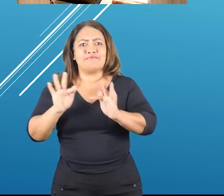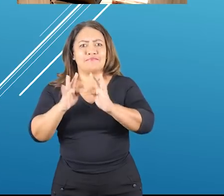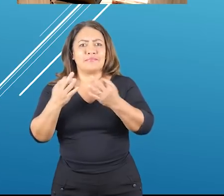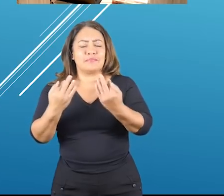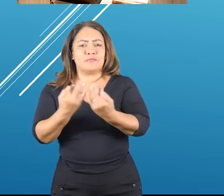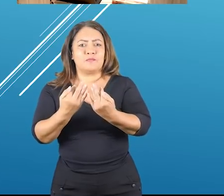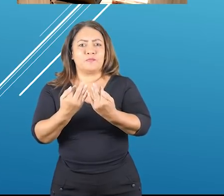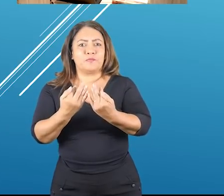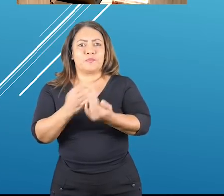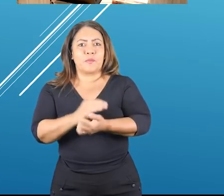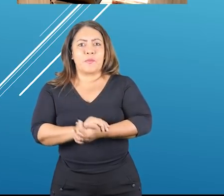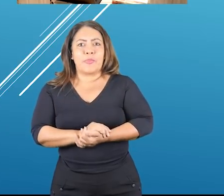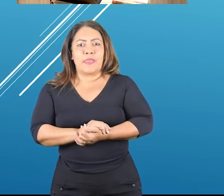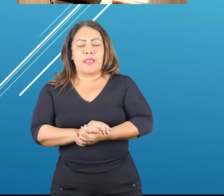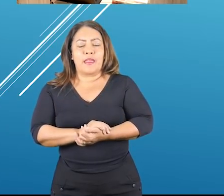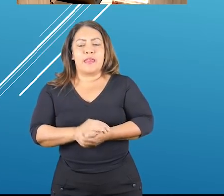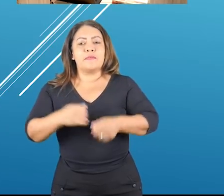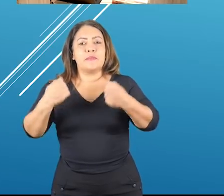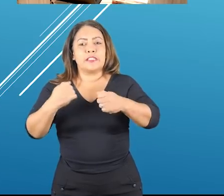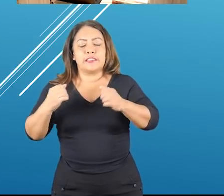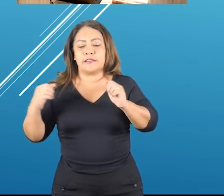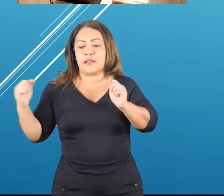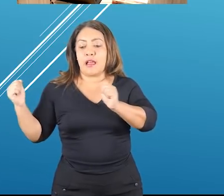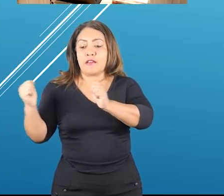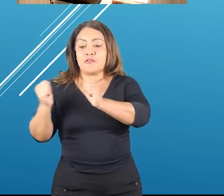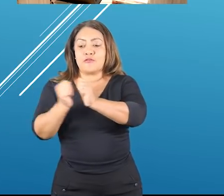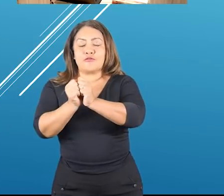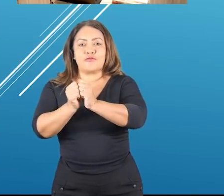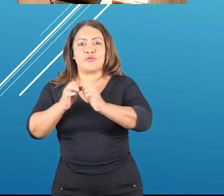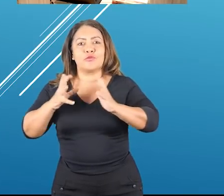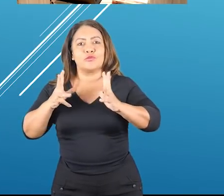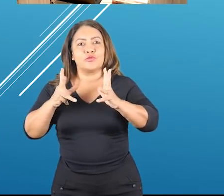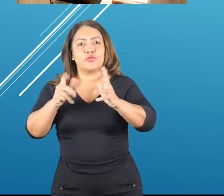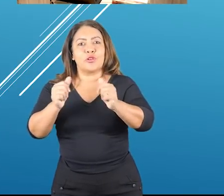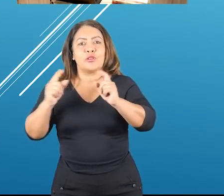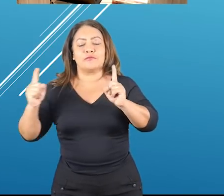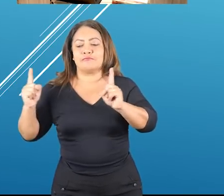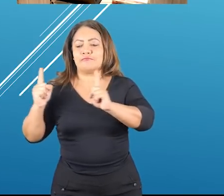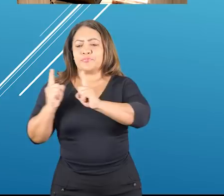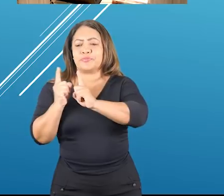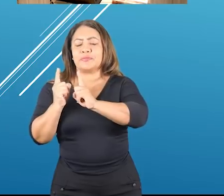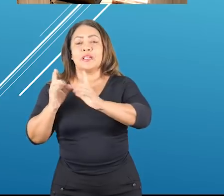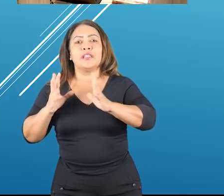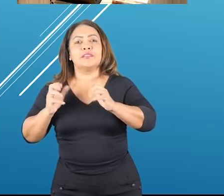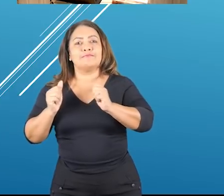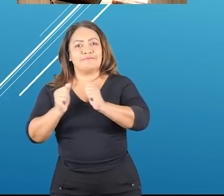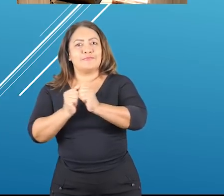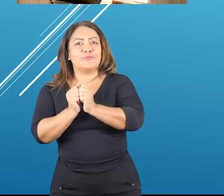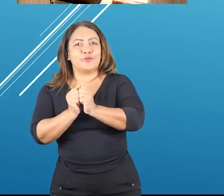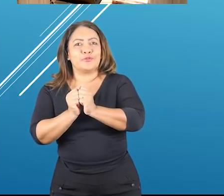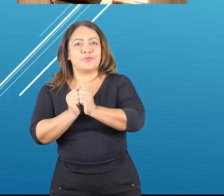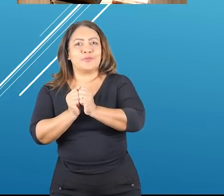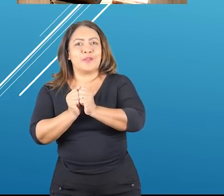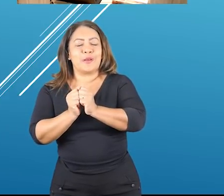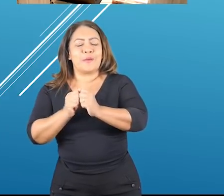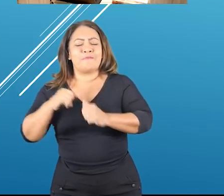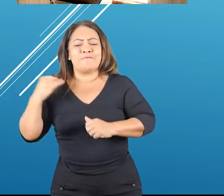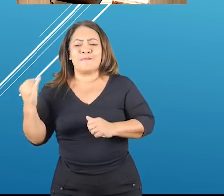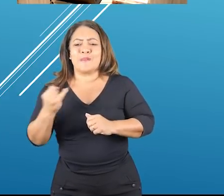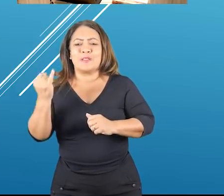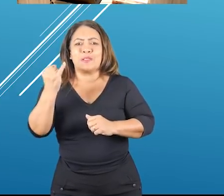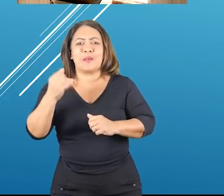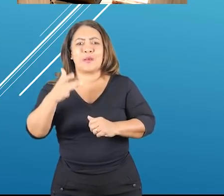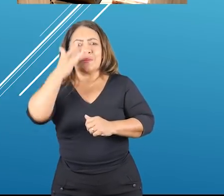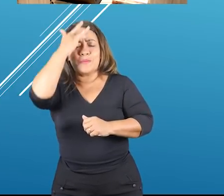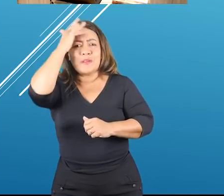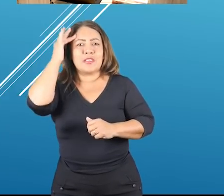o envolvimento, né, e a aproximação com as famílias em estado de maior